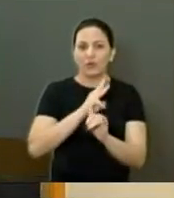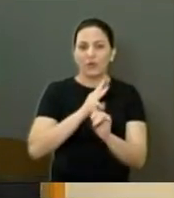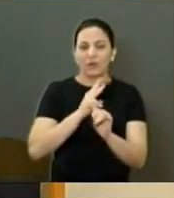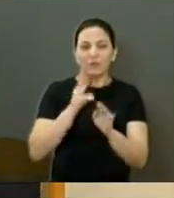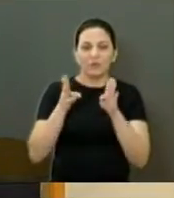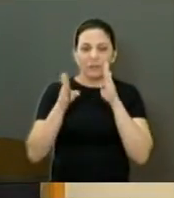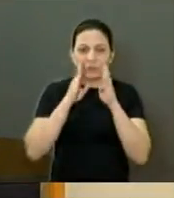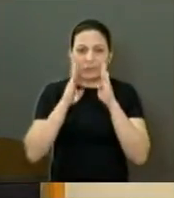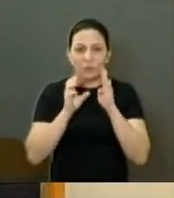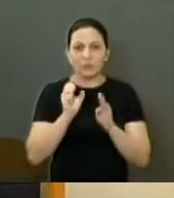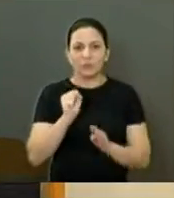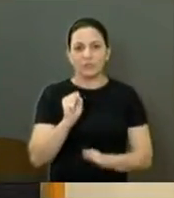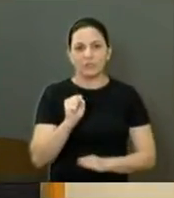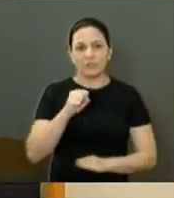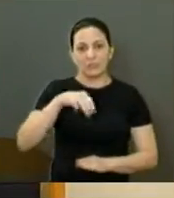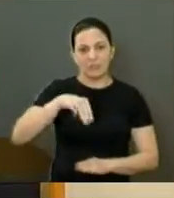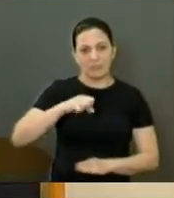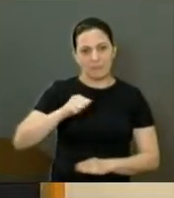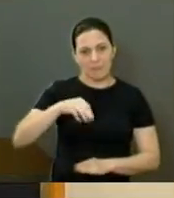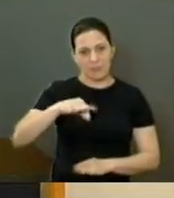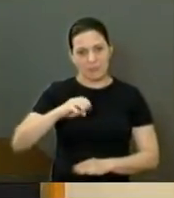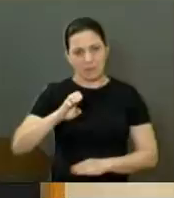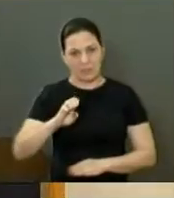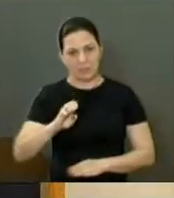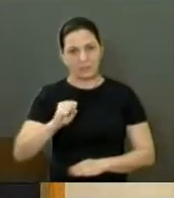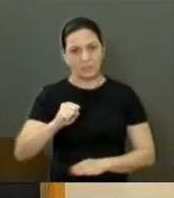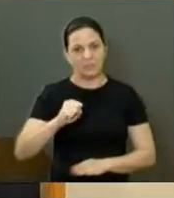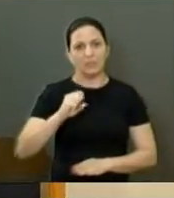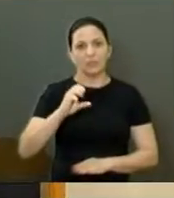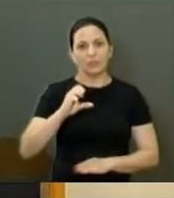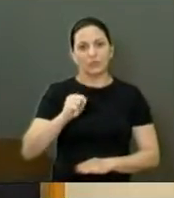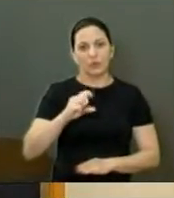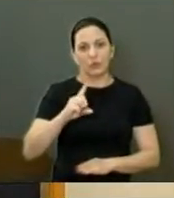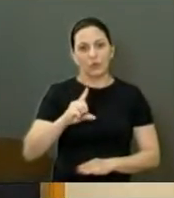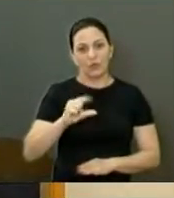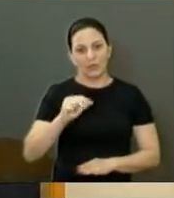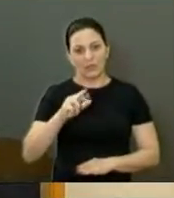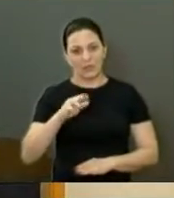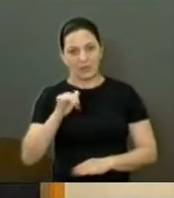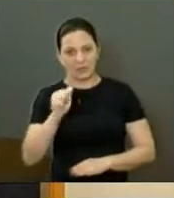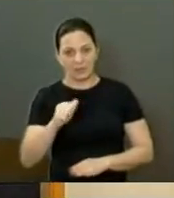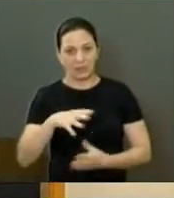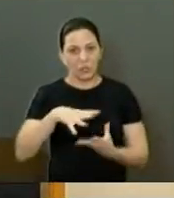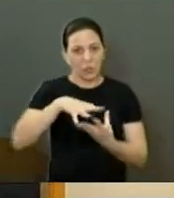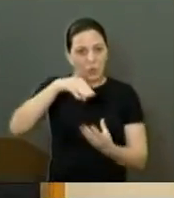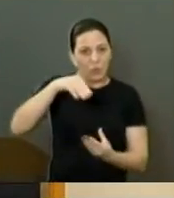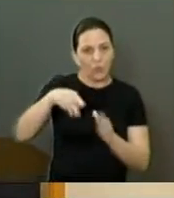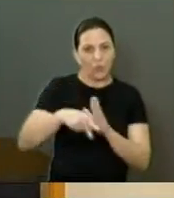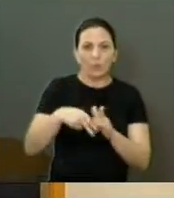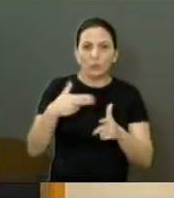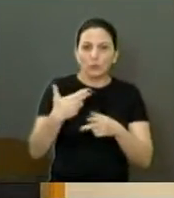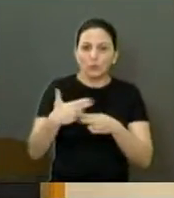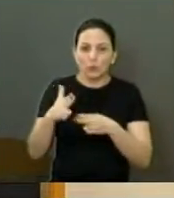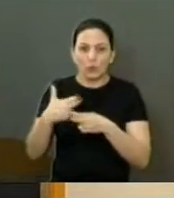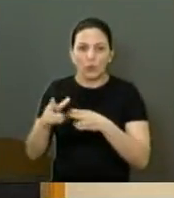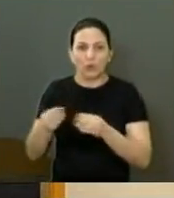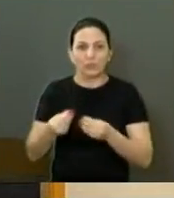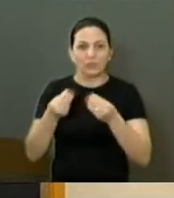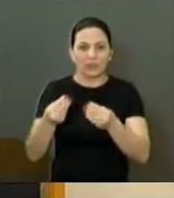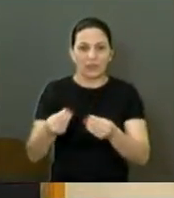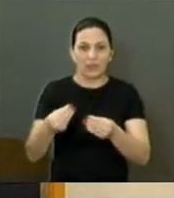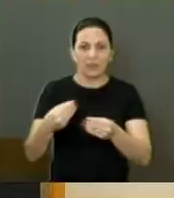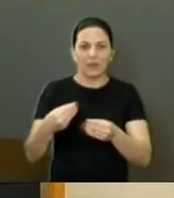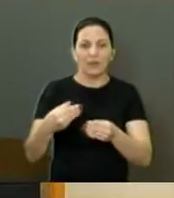Facebook, Sementes Solidárias, ou podem ser feitas as doações, tanto de ovos de Páscoa como de chocolates, na